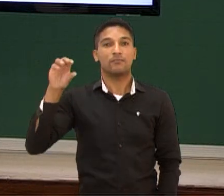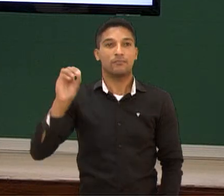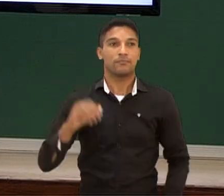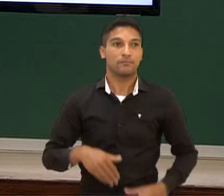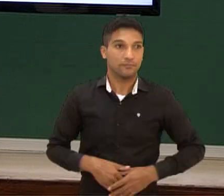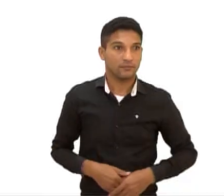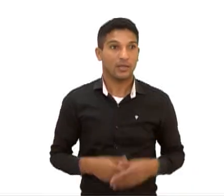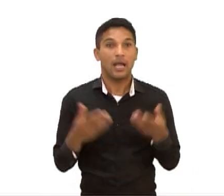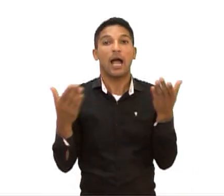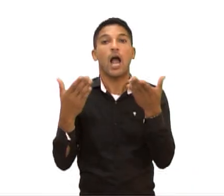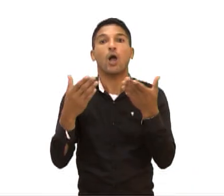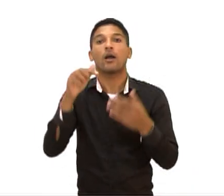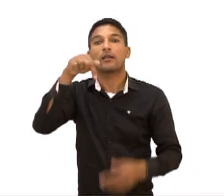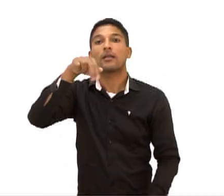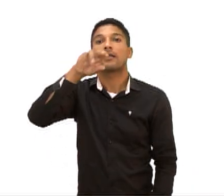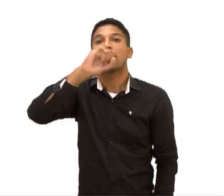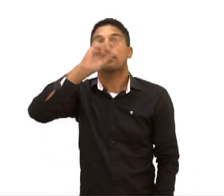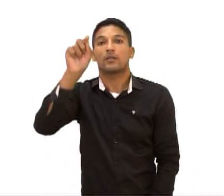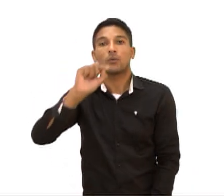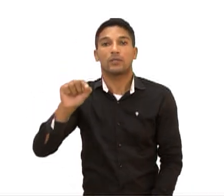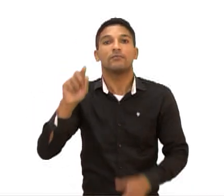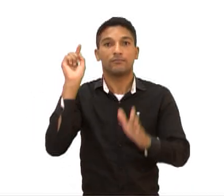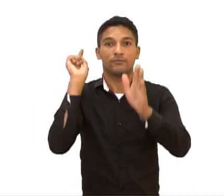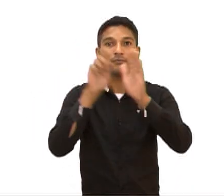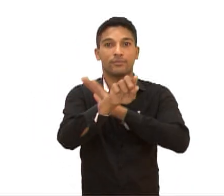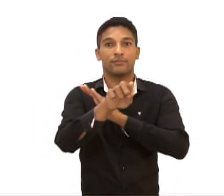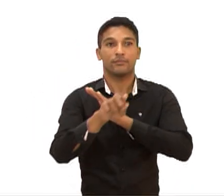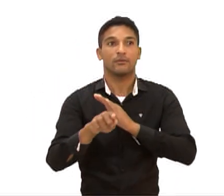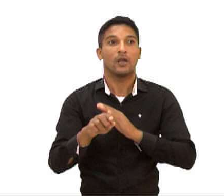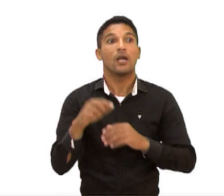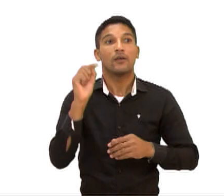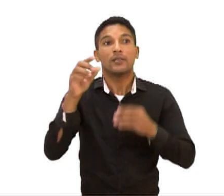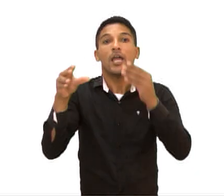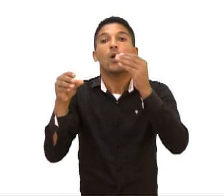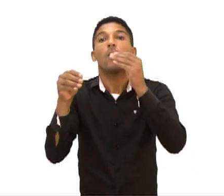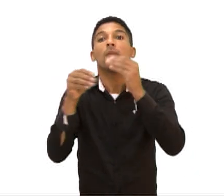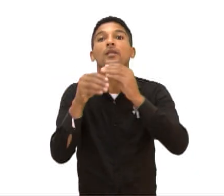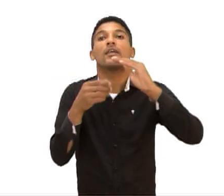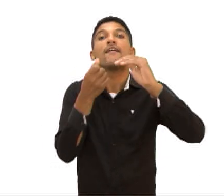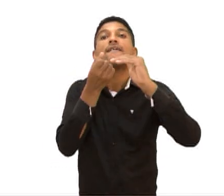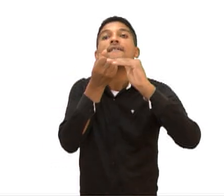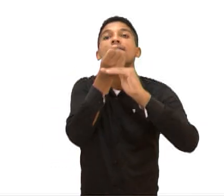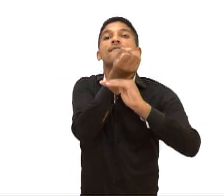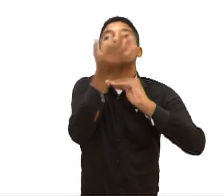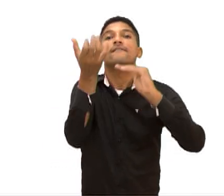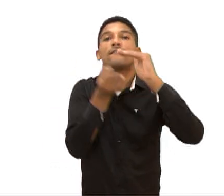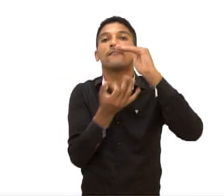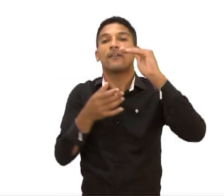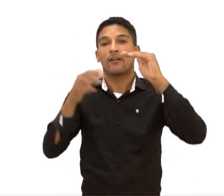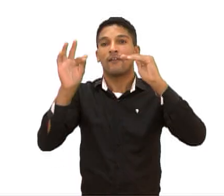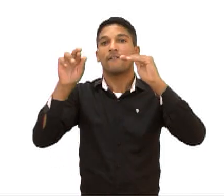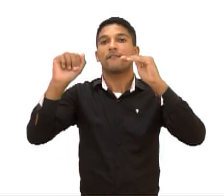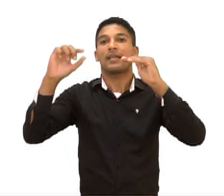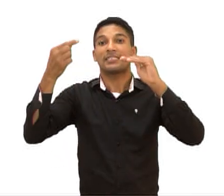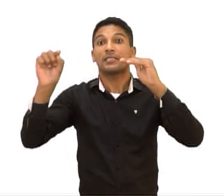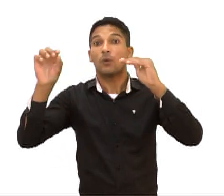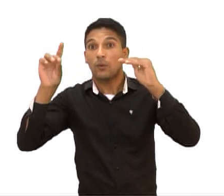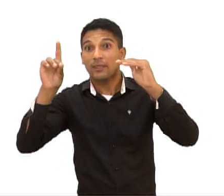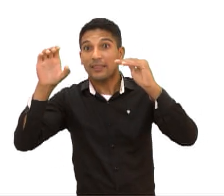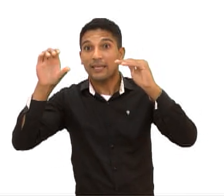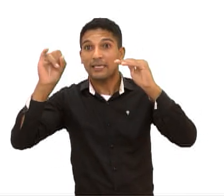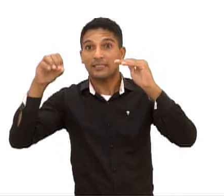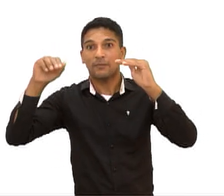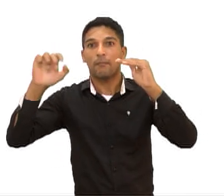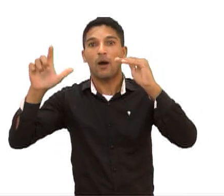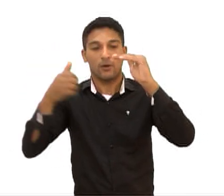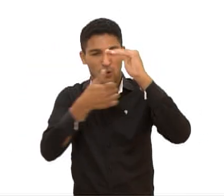quiz fala? Ele diz, complete, né, com uma fração decimal que tem representado